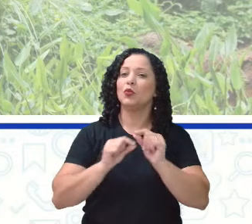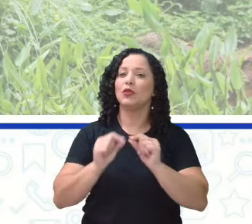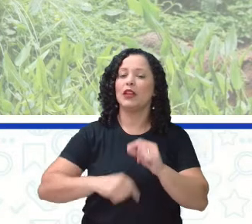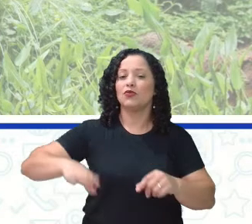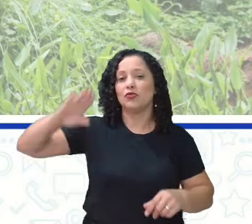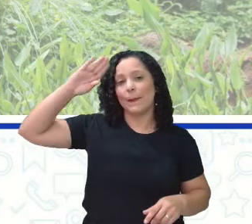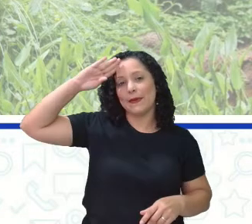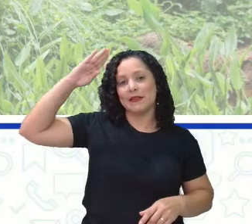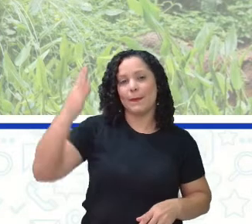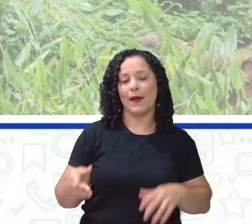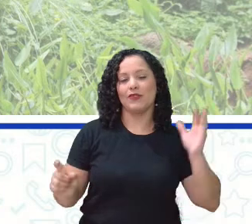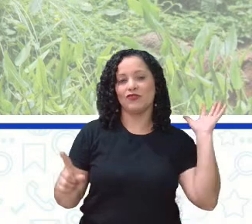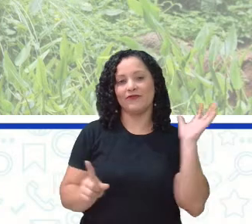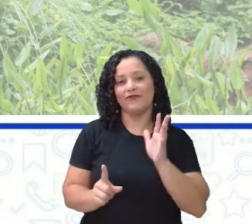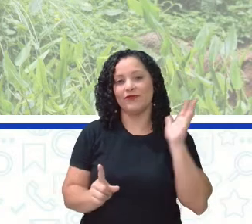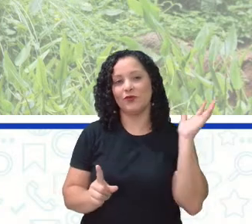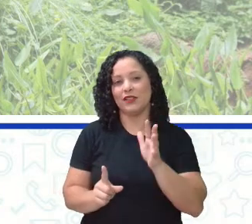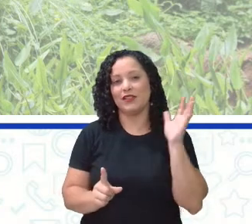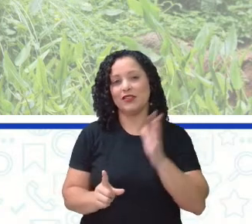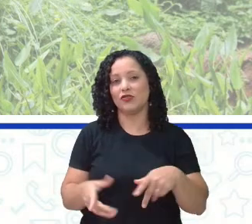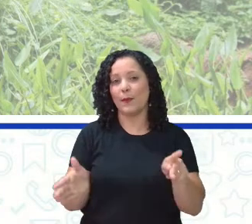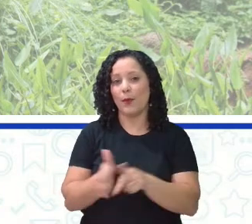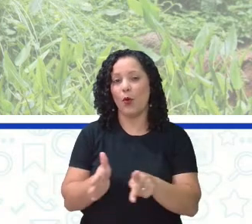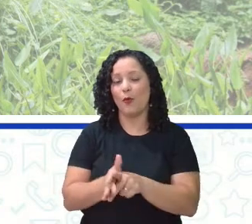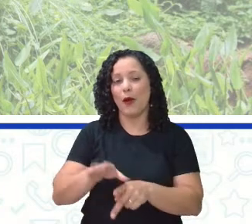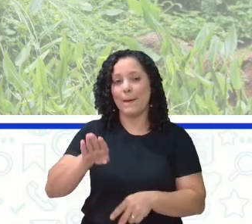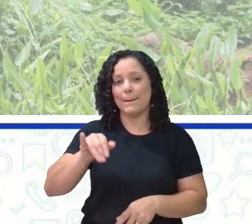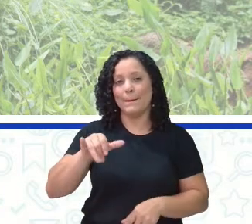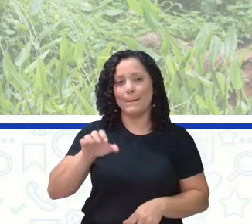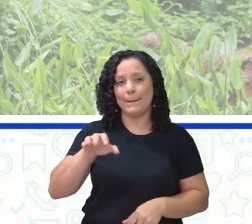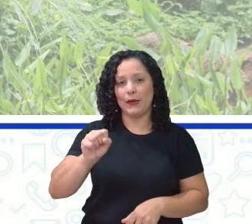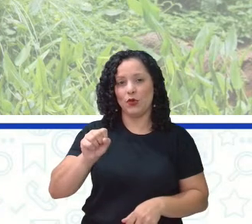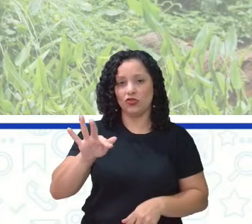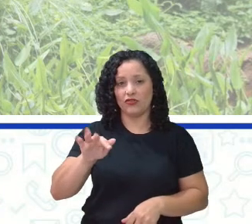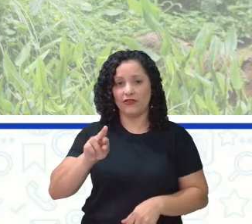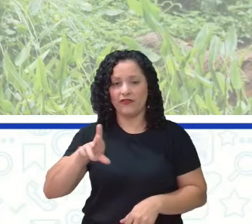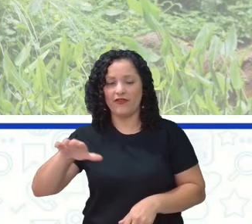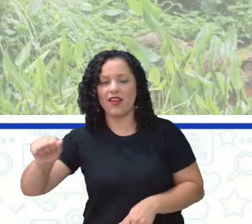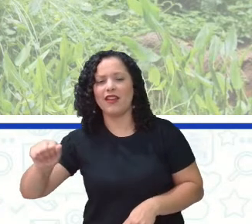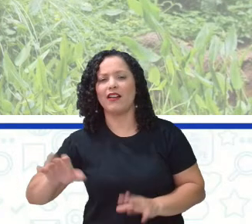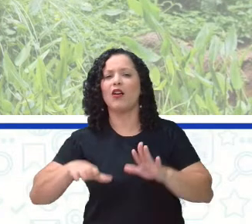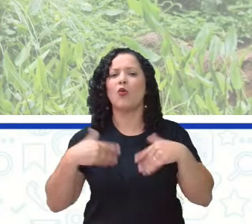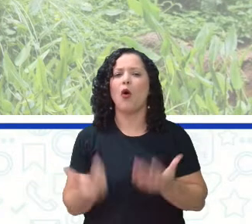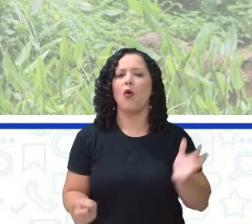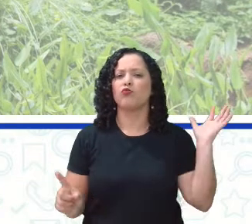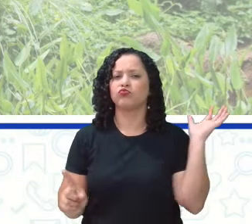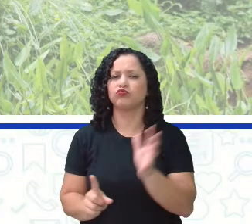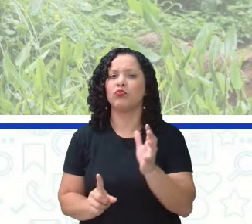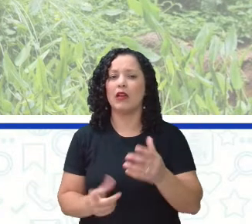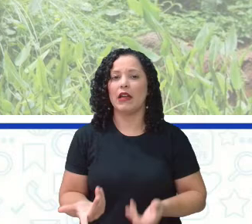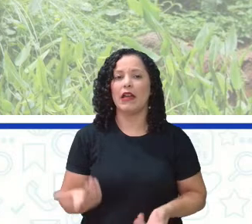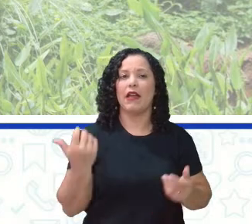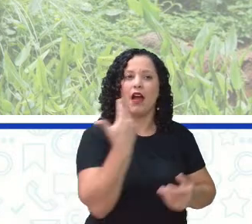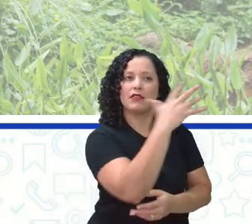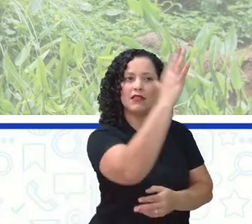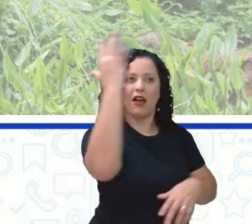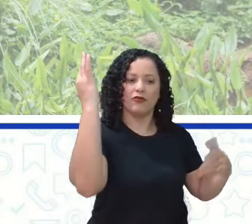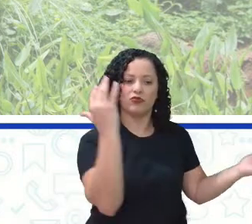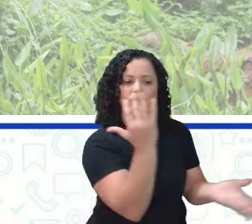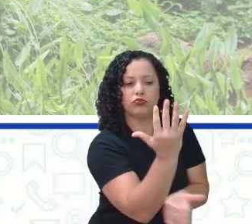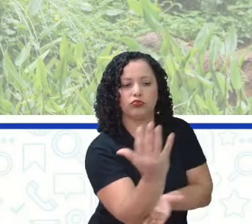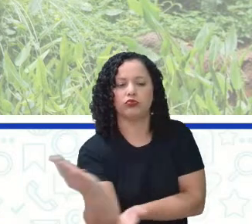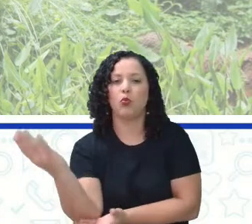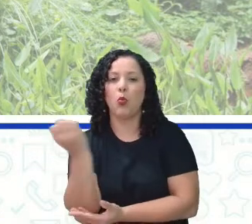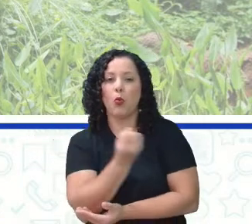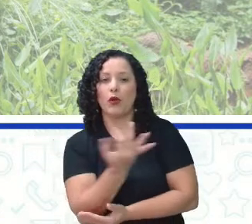principais impactos à biosfera. Então, como o Gilson falou, né, os impactos diretos são o desmatamento, a